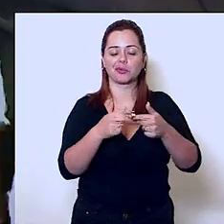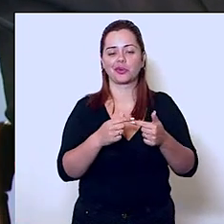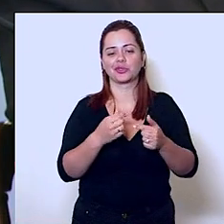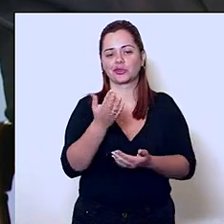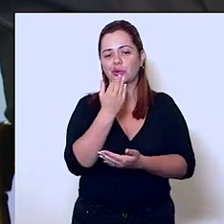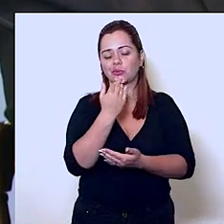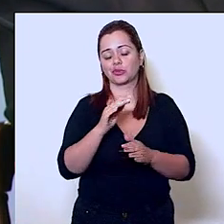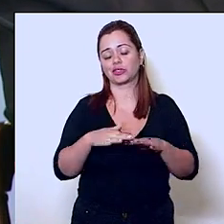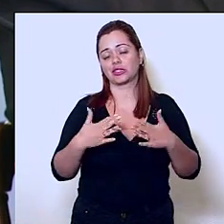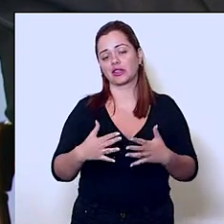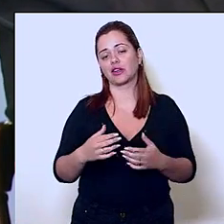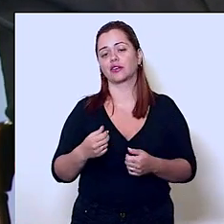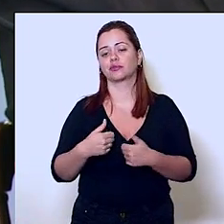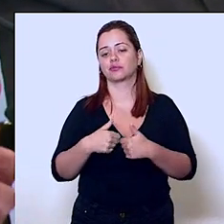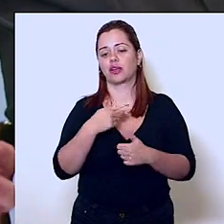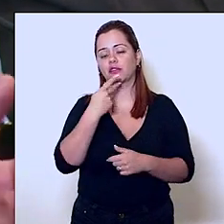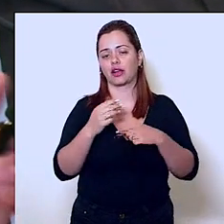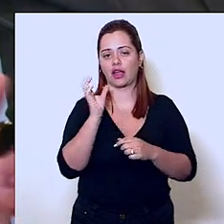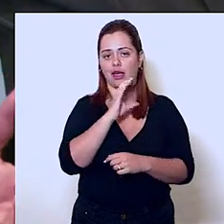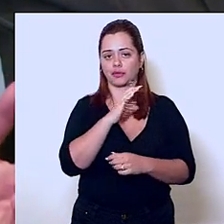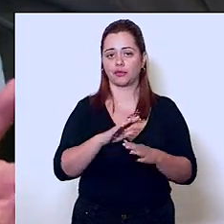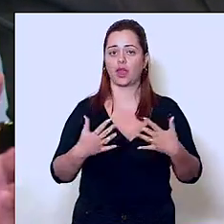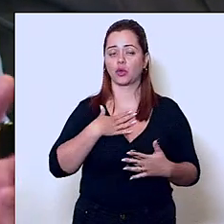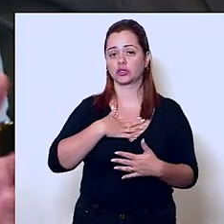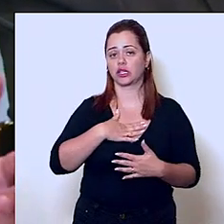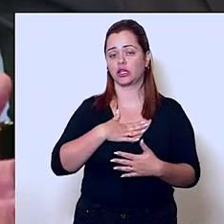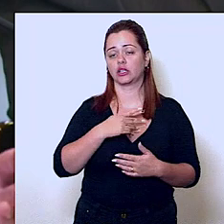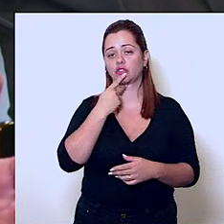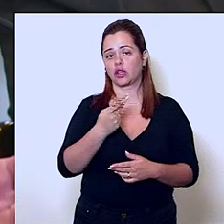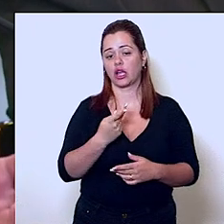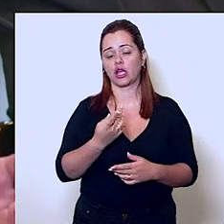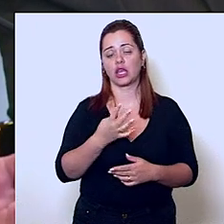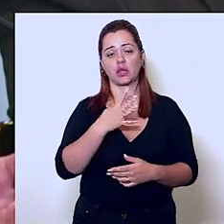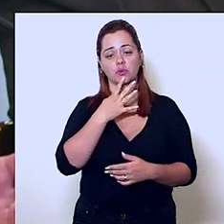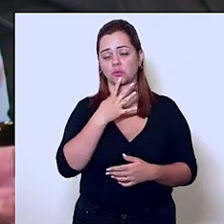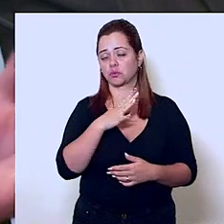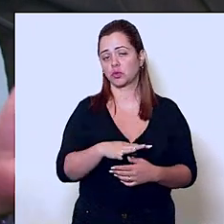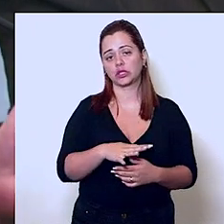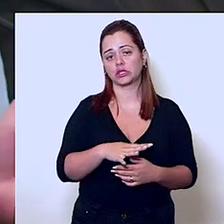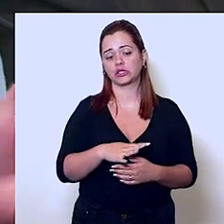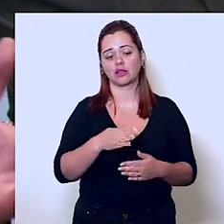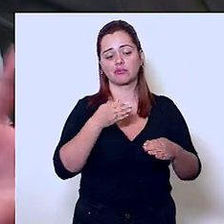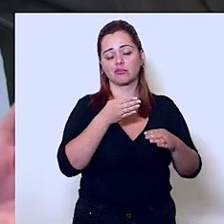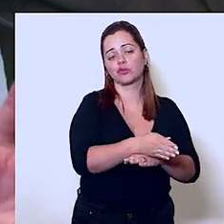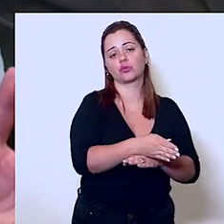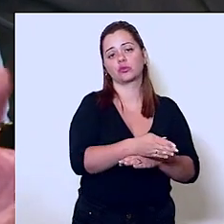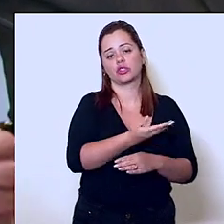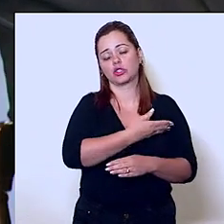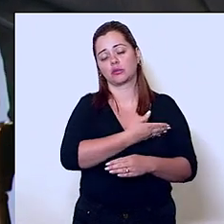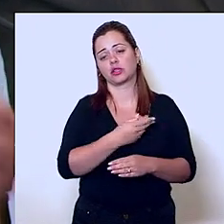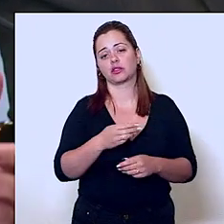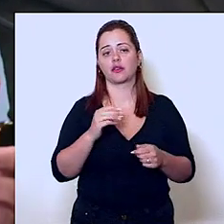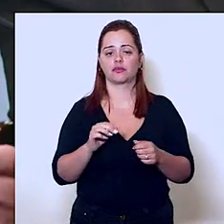né? Mas eu queria dizer que, então, eu não tive esse privilégio de fazer parte de uma das grandes equipes do